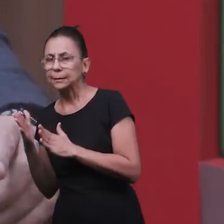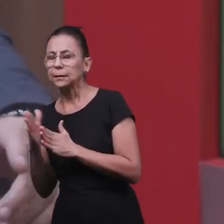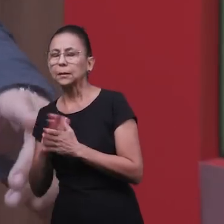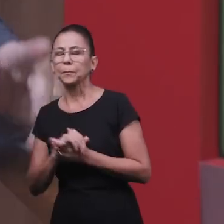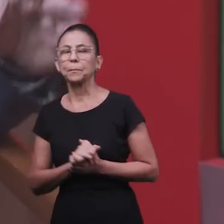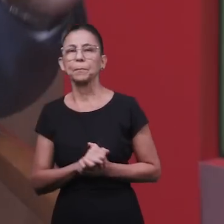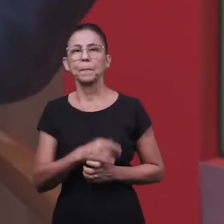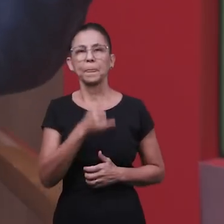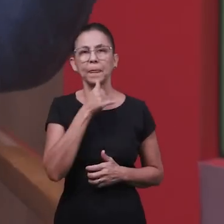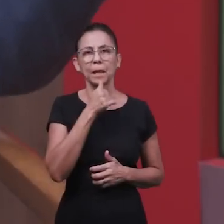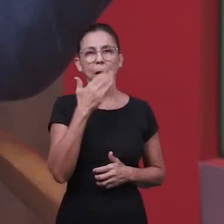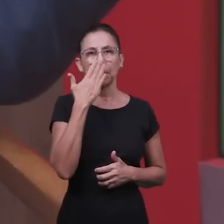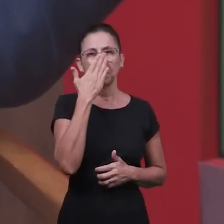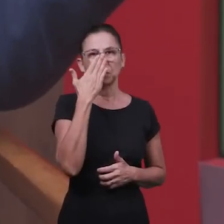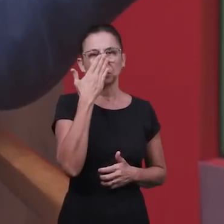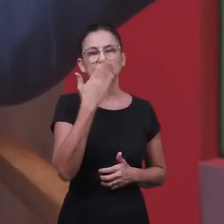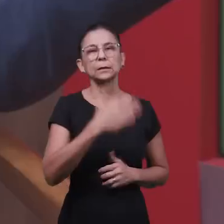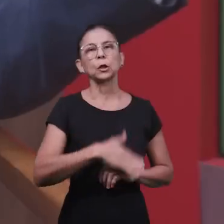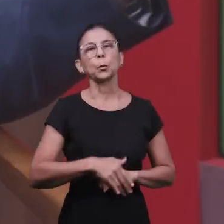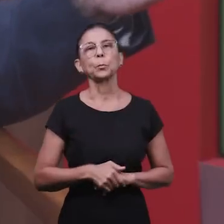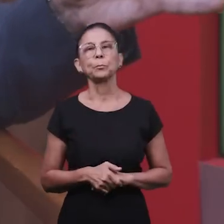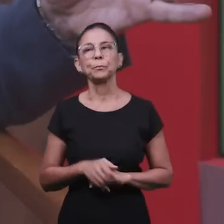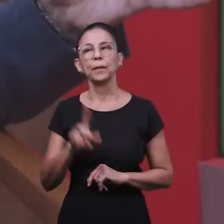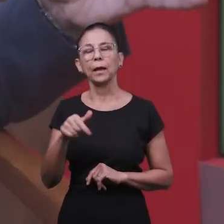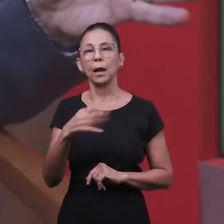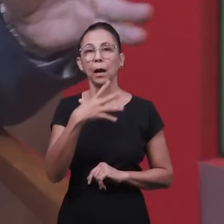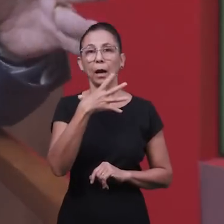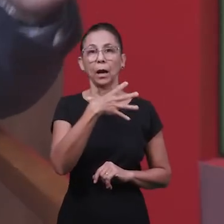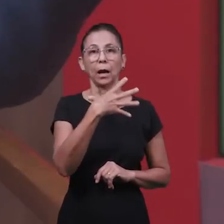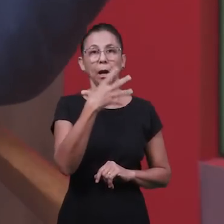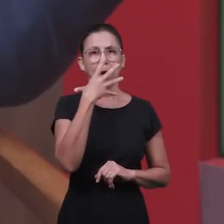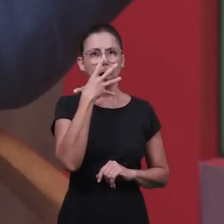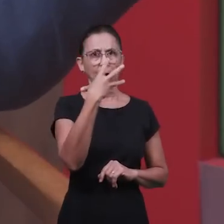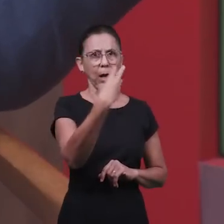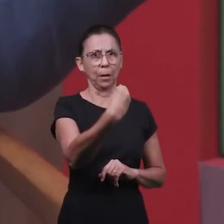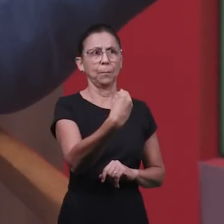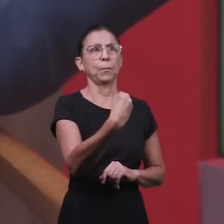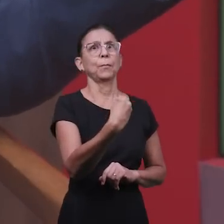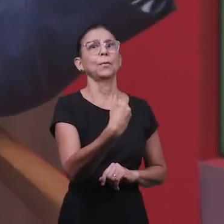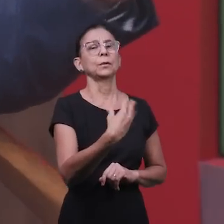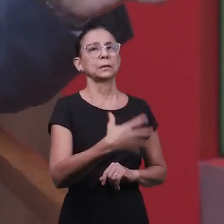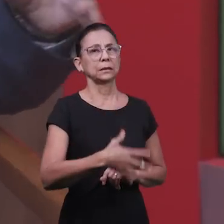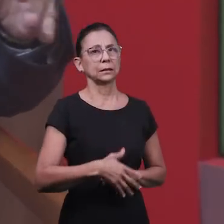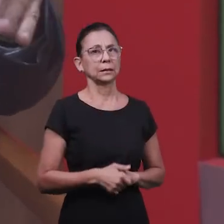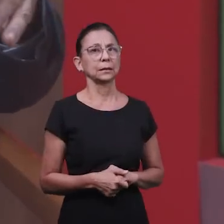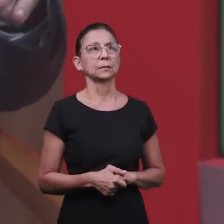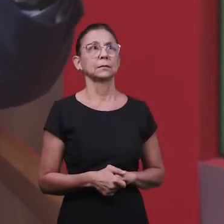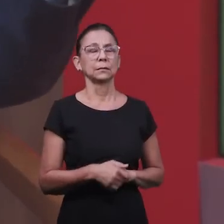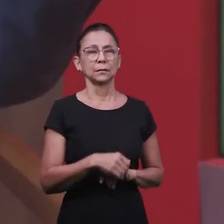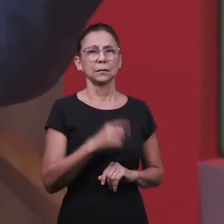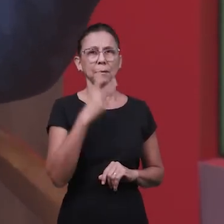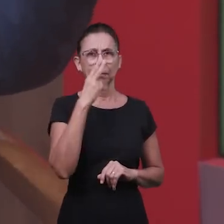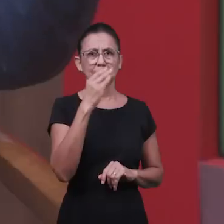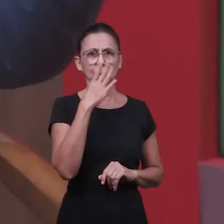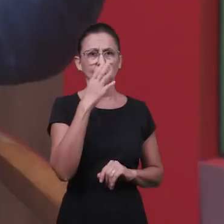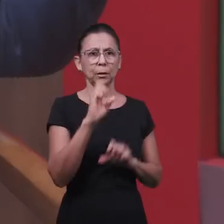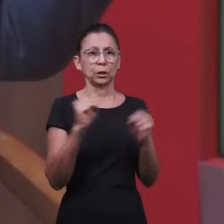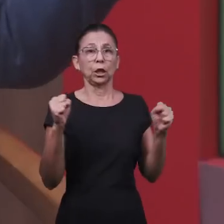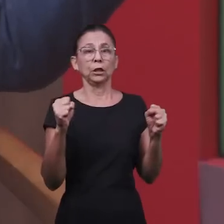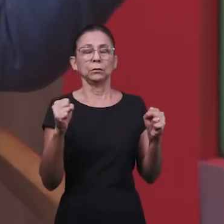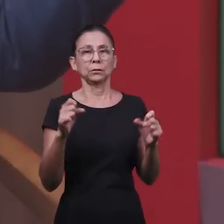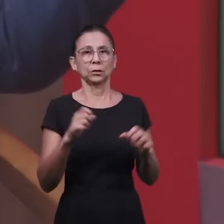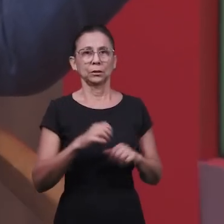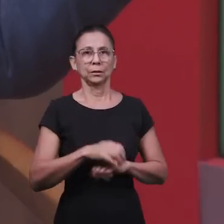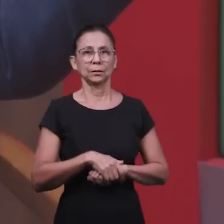aí. Por exemplo, prostituição é a raposa. Como dizer, é um pecado, entre aspas,